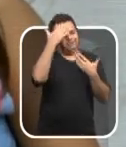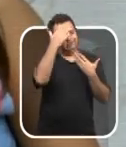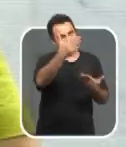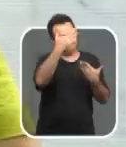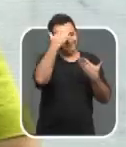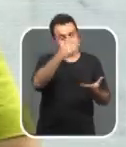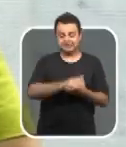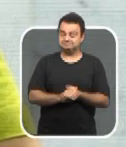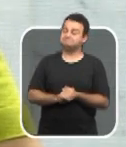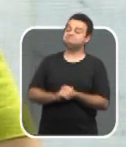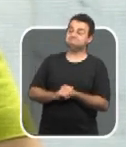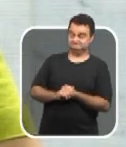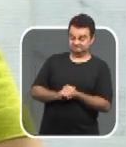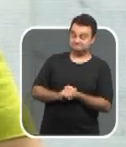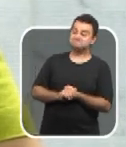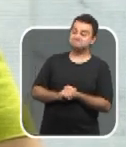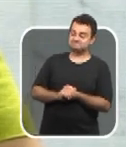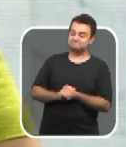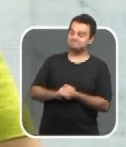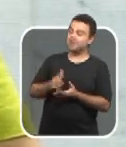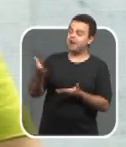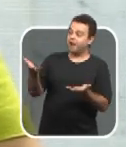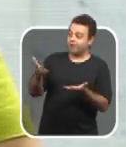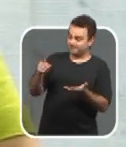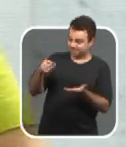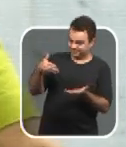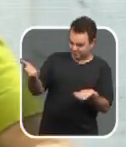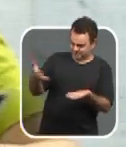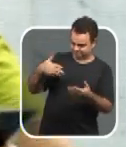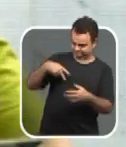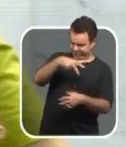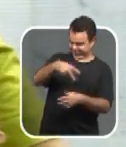oportunidade. Recentemente você saiu da